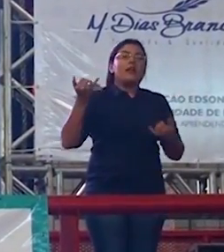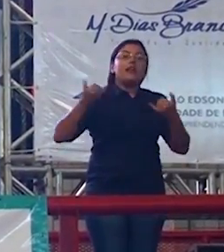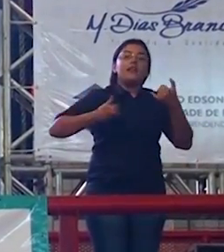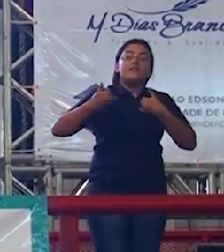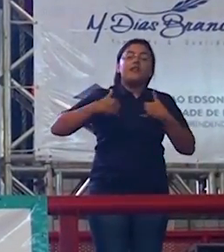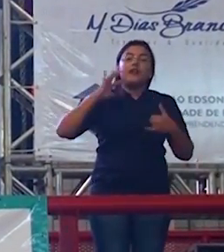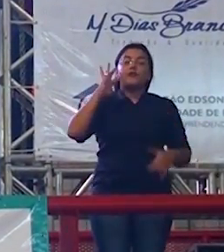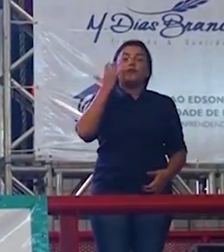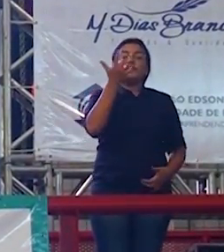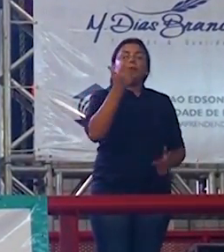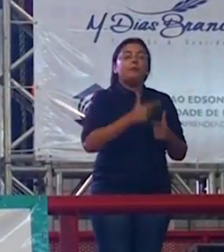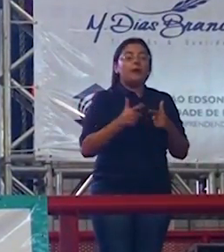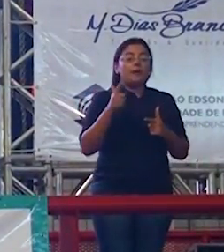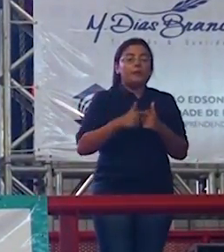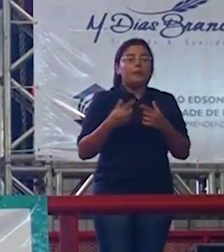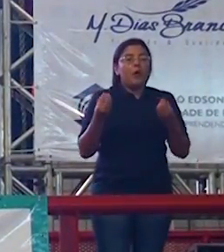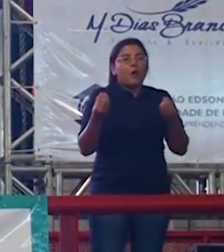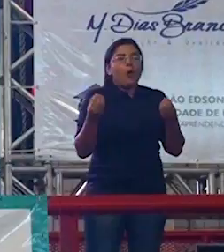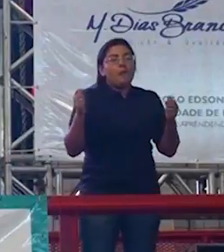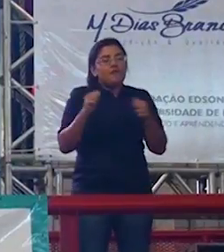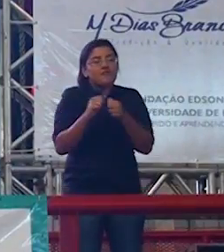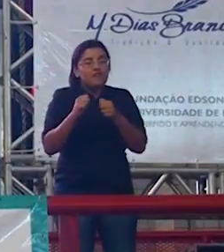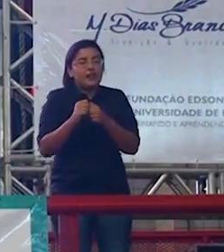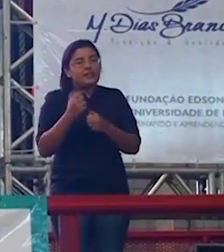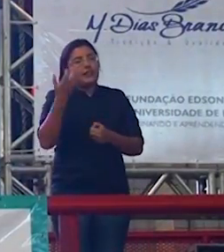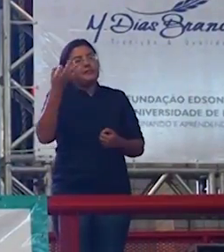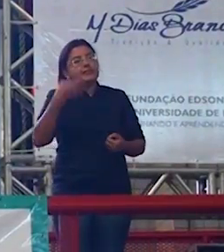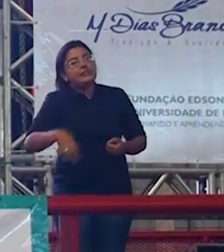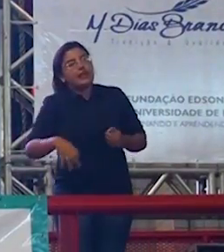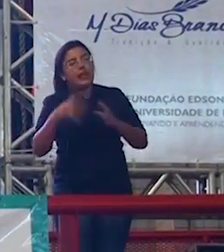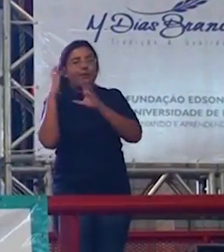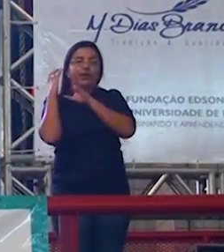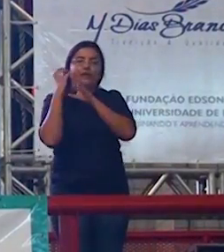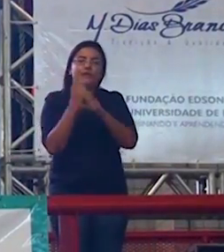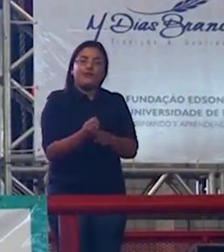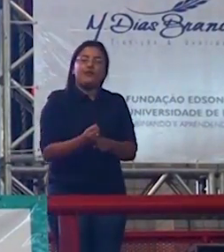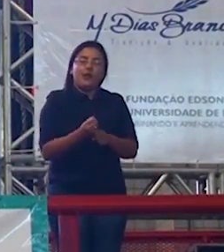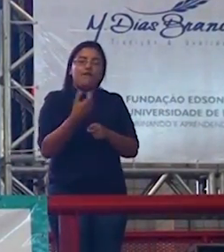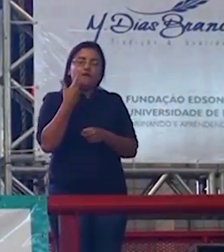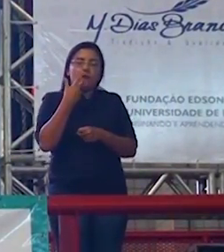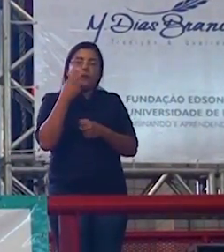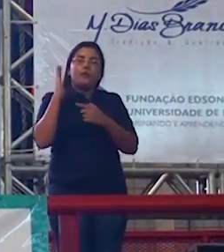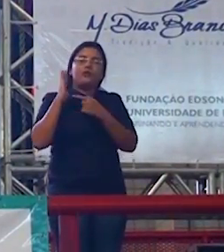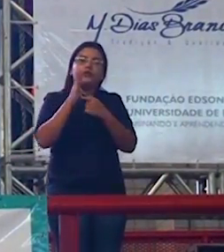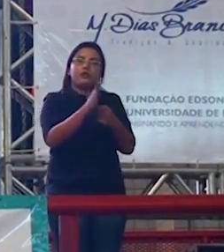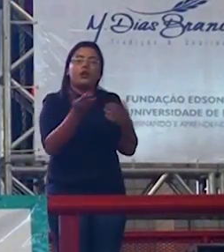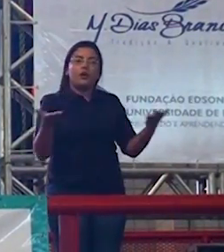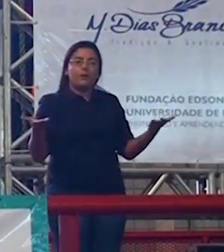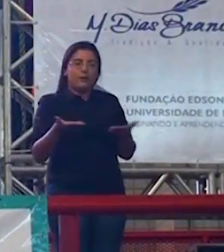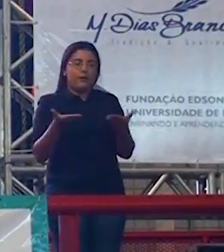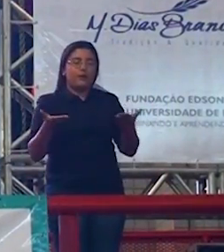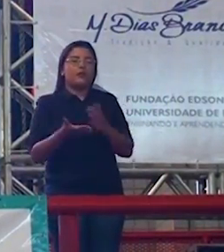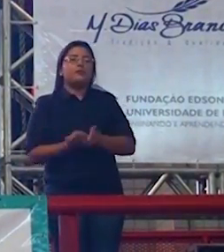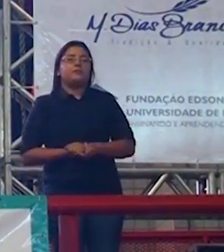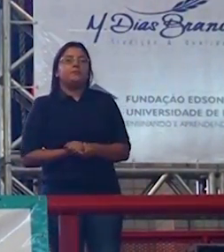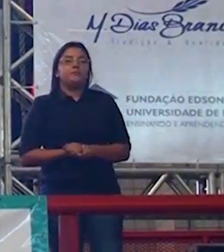resolver esse problema. Como fazer corretamente as revisões. Que é isso que eu vou lhe mostrar agora. Então, se você